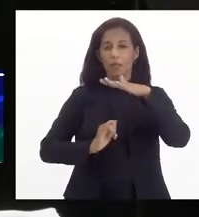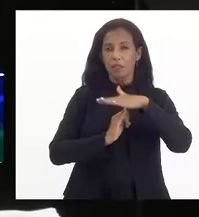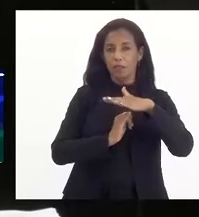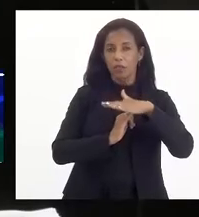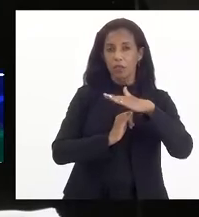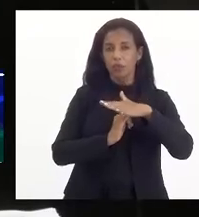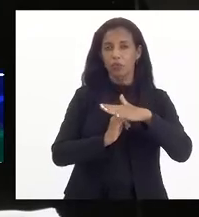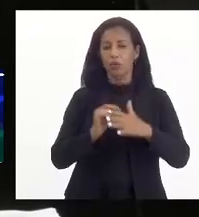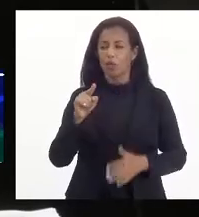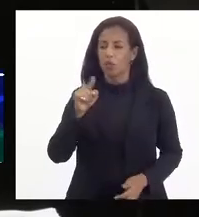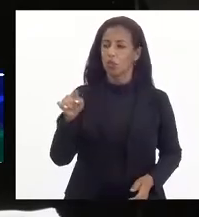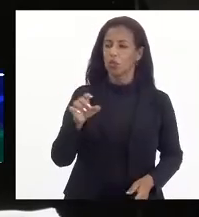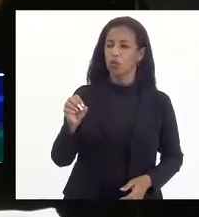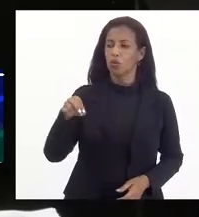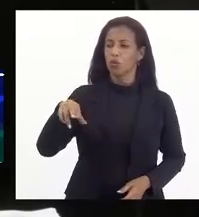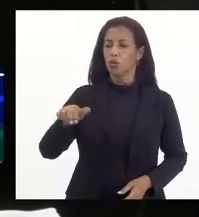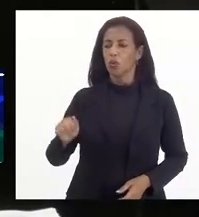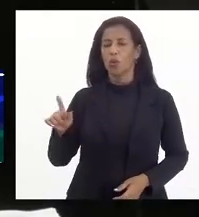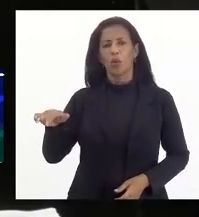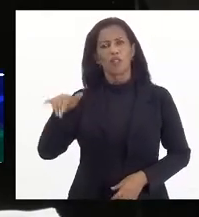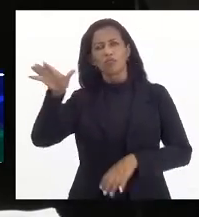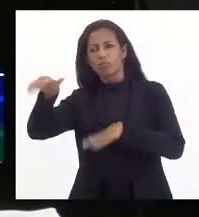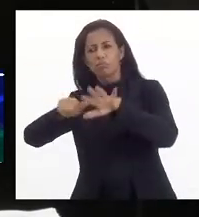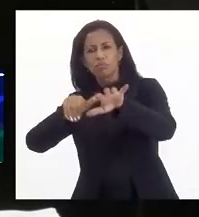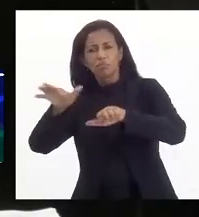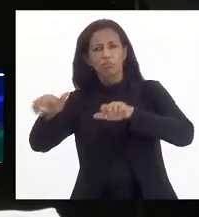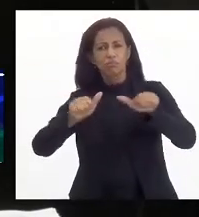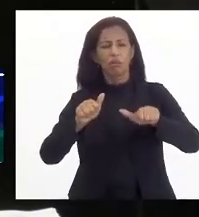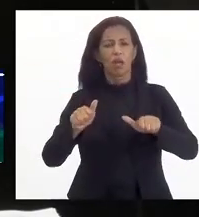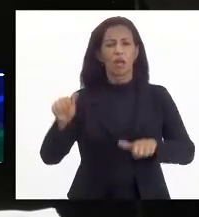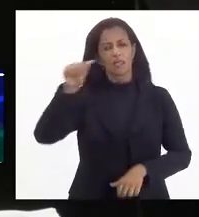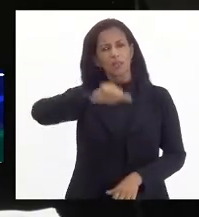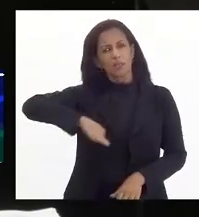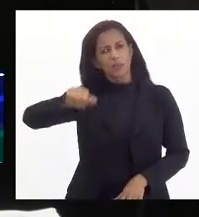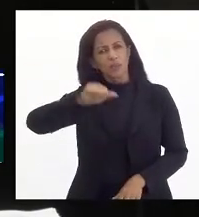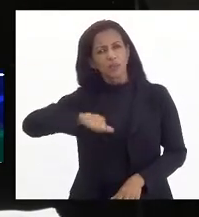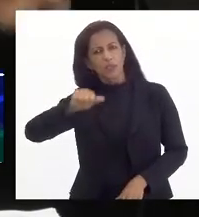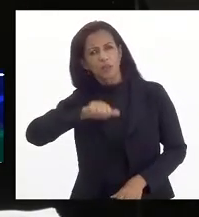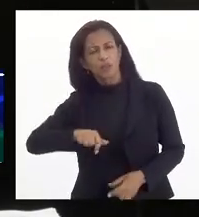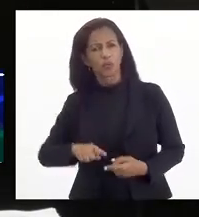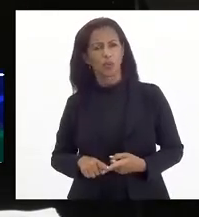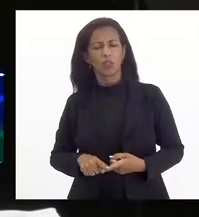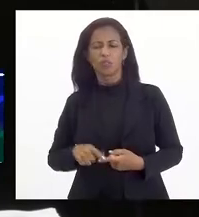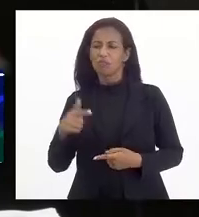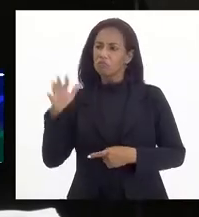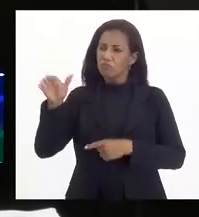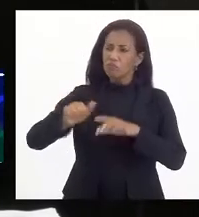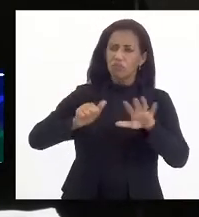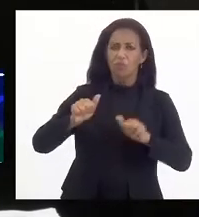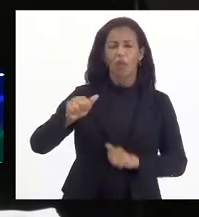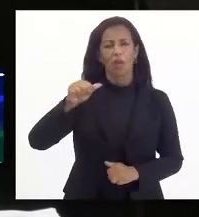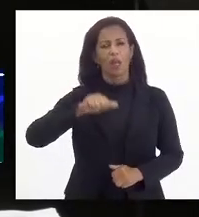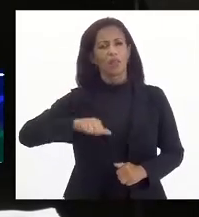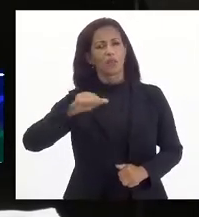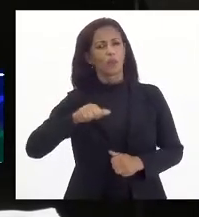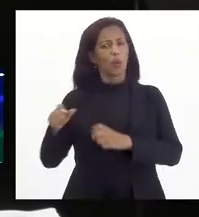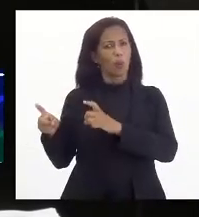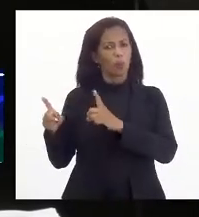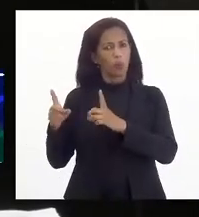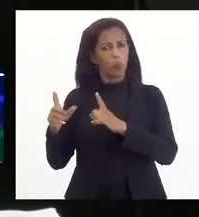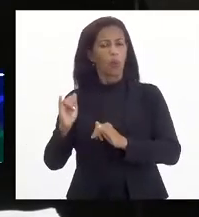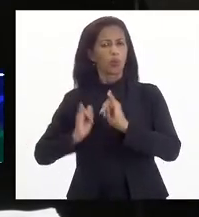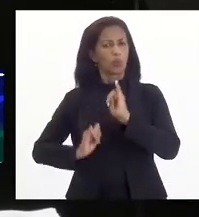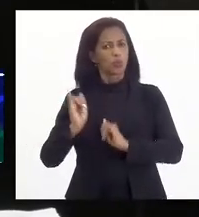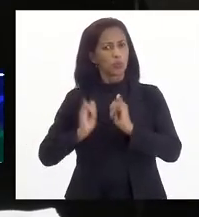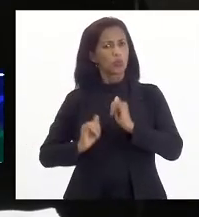da área da Sona Oeste vamos convocar as associações de moradores vamos convocar associação comercial e industrial